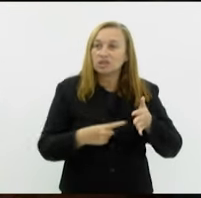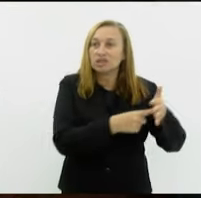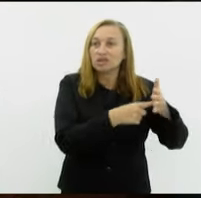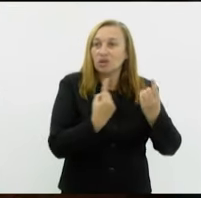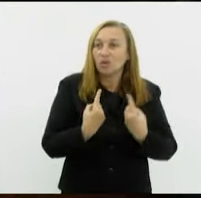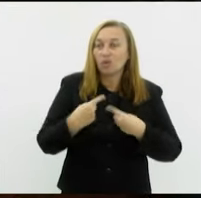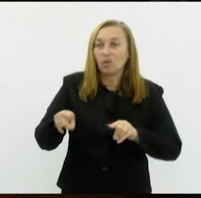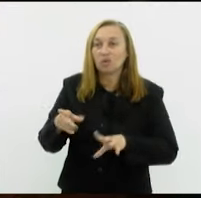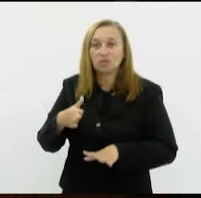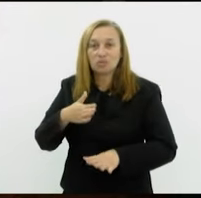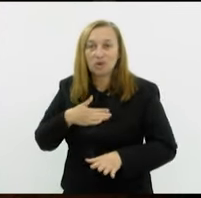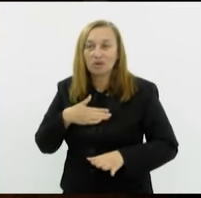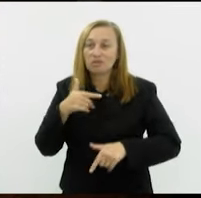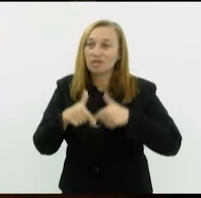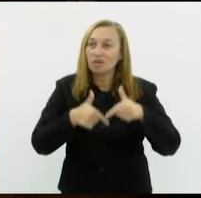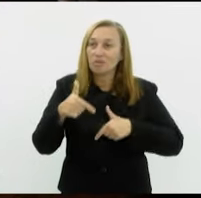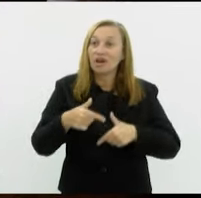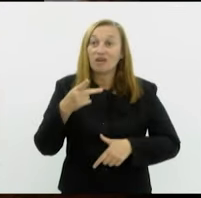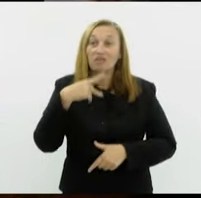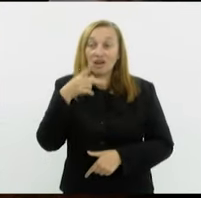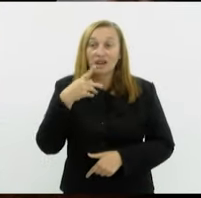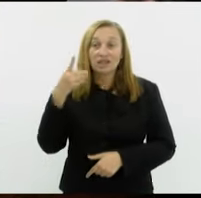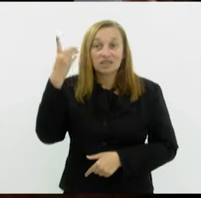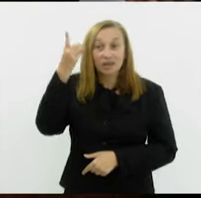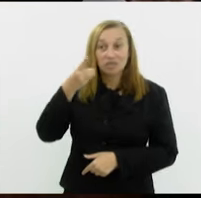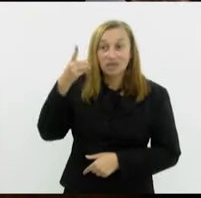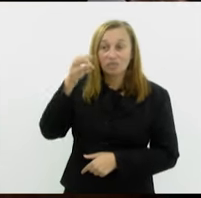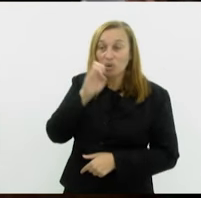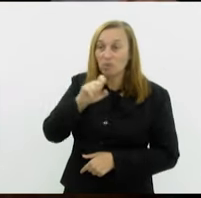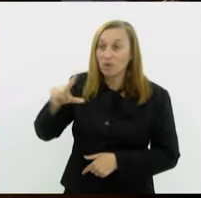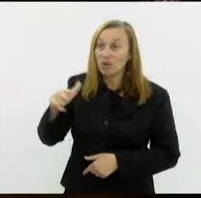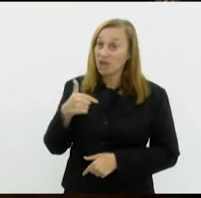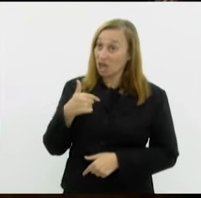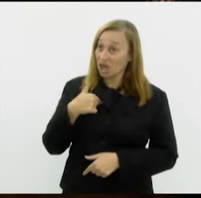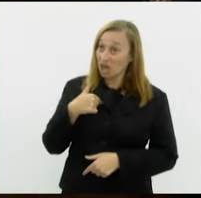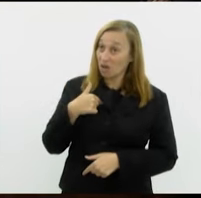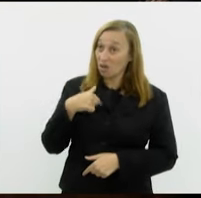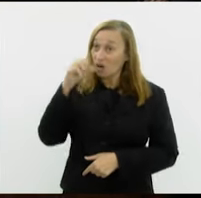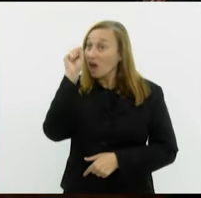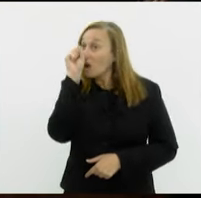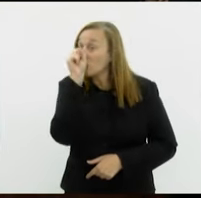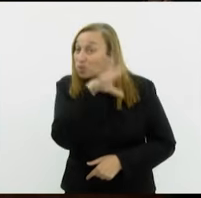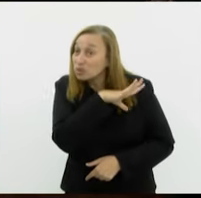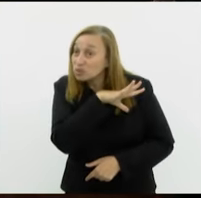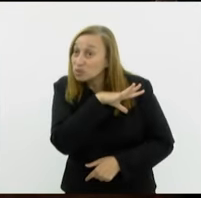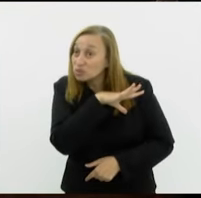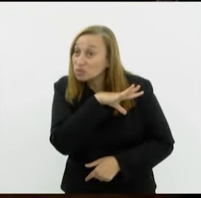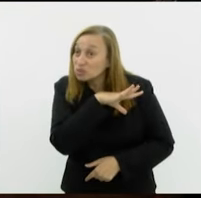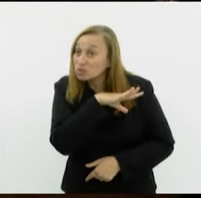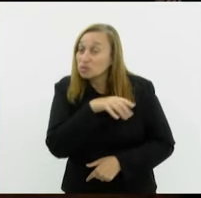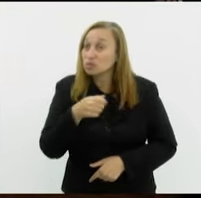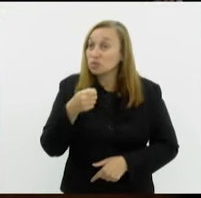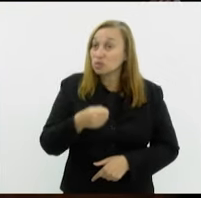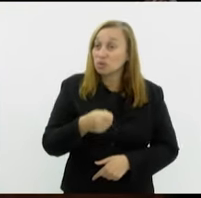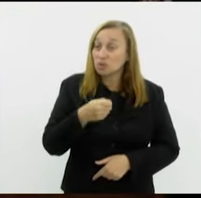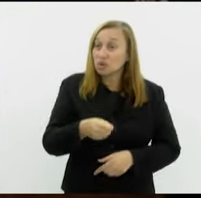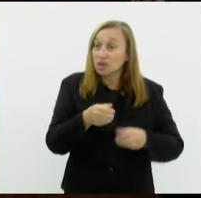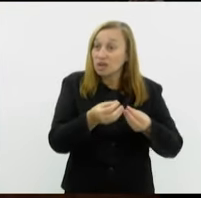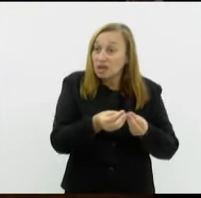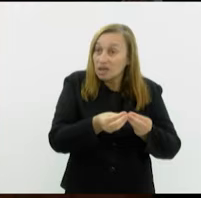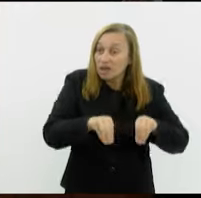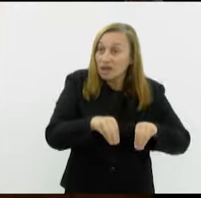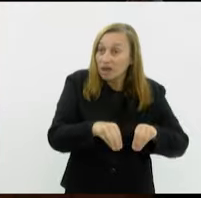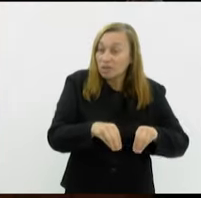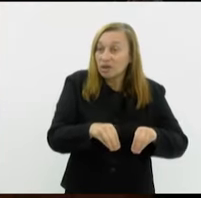o meu mandato, dizendo, deputado Poubel, que eu cometi abuso de autoridade e quebra de decoro